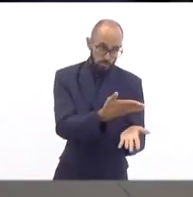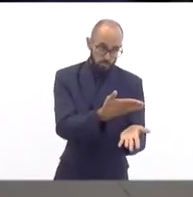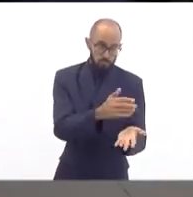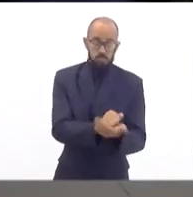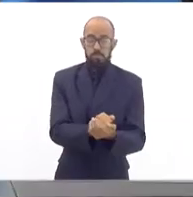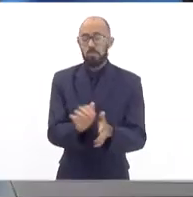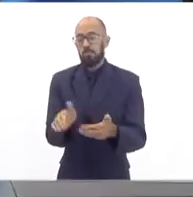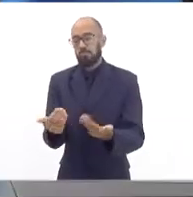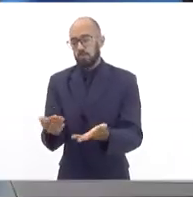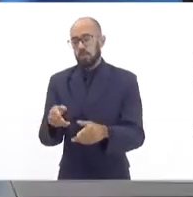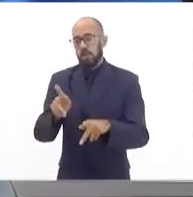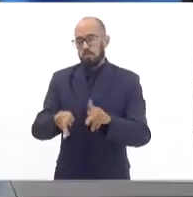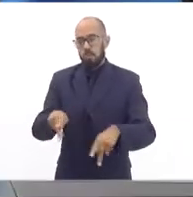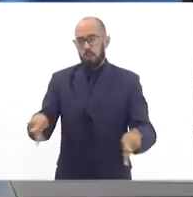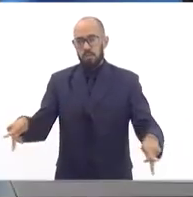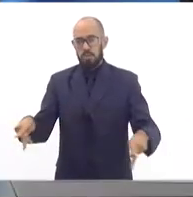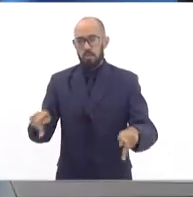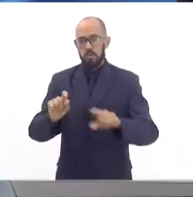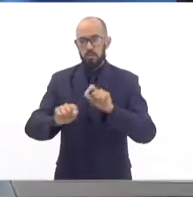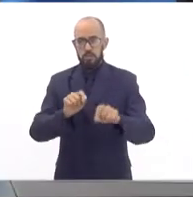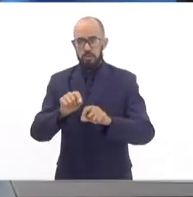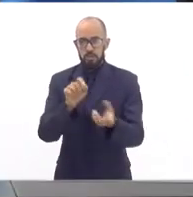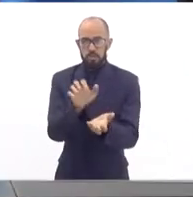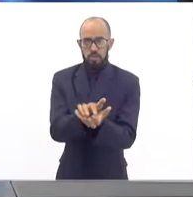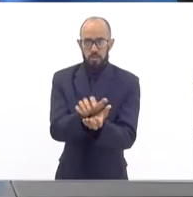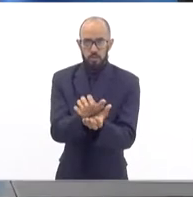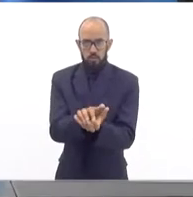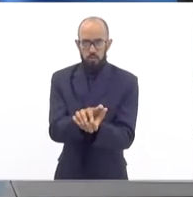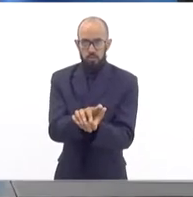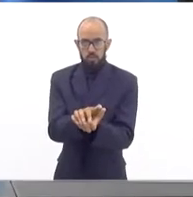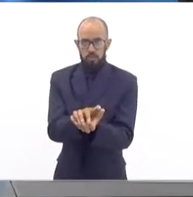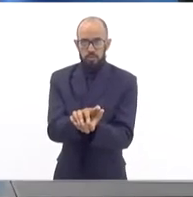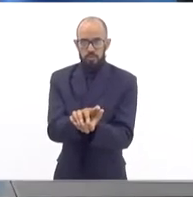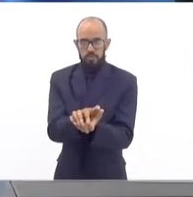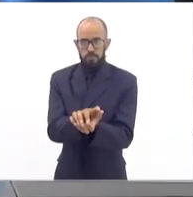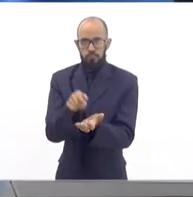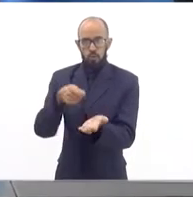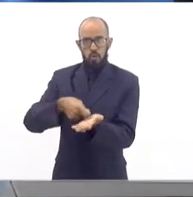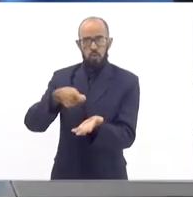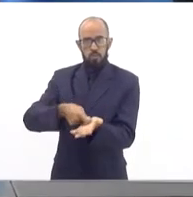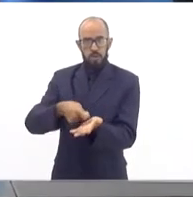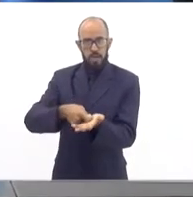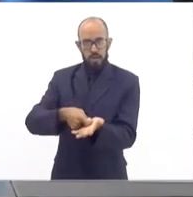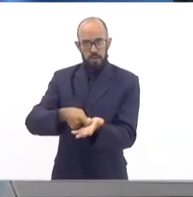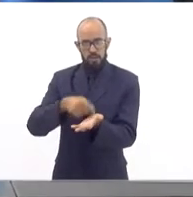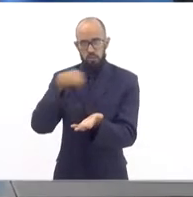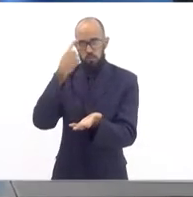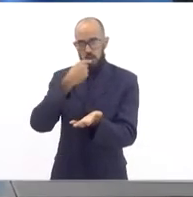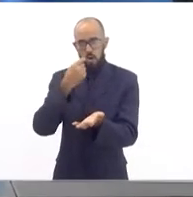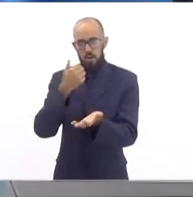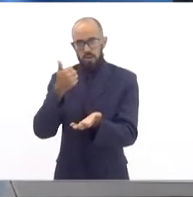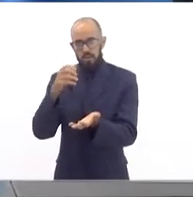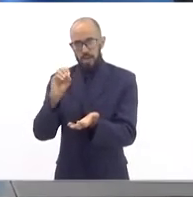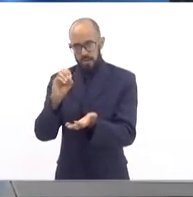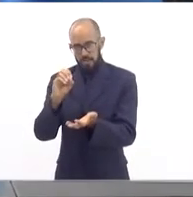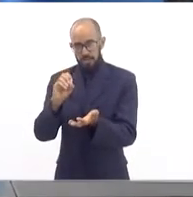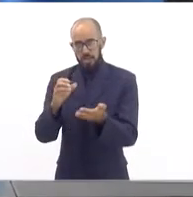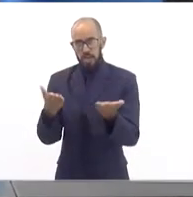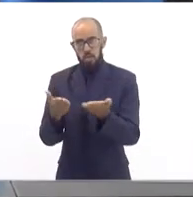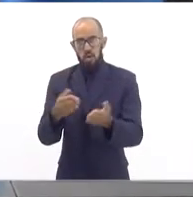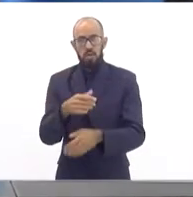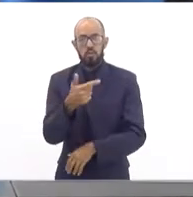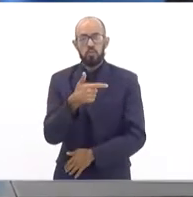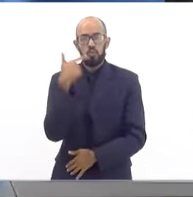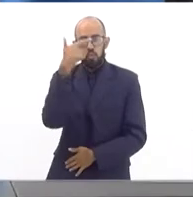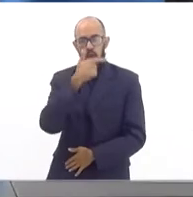expresso e aí uma população de Santa Cruz, ela foi obrigada de 1h10, demorar 2h30 dentro